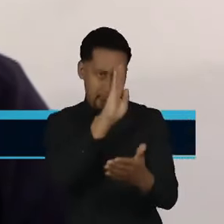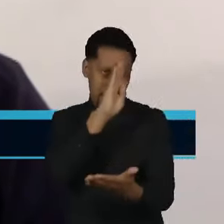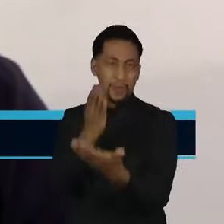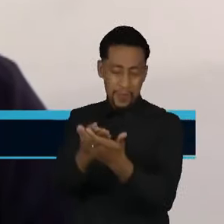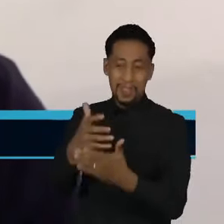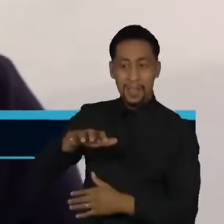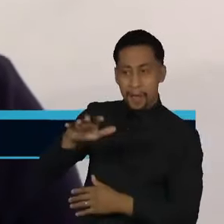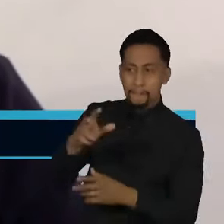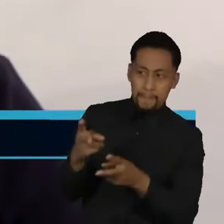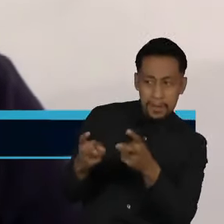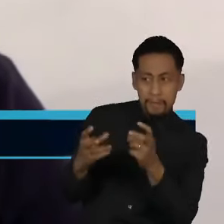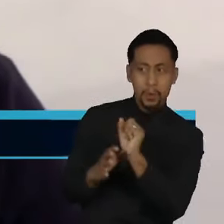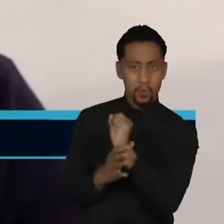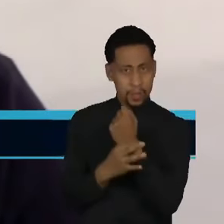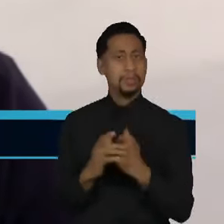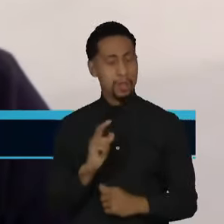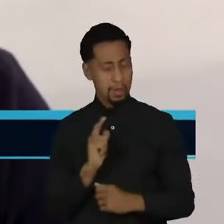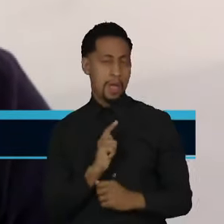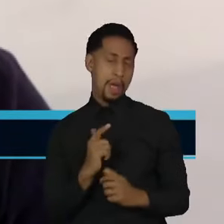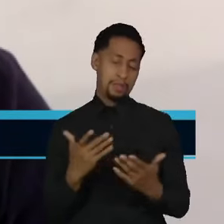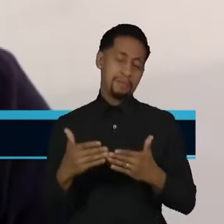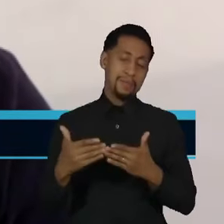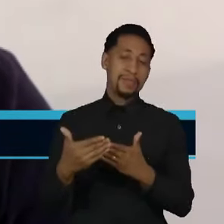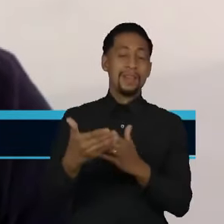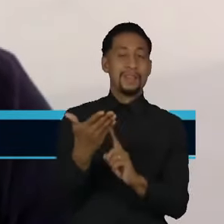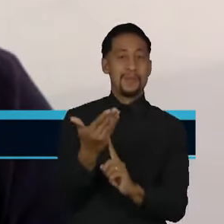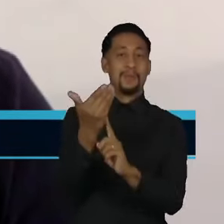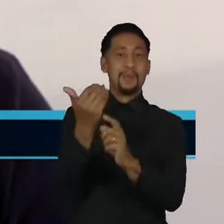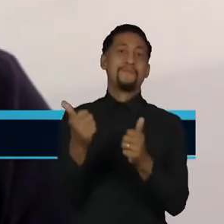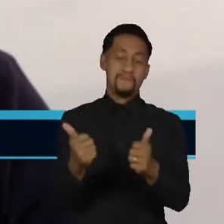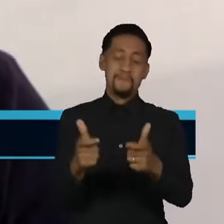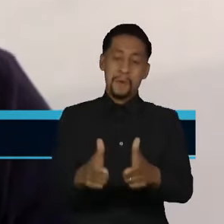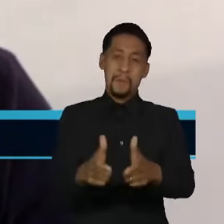dando mais credibilidade a essa tecnologia. Então tem um espaço muito grande para crescer.